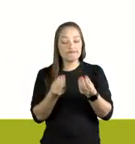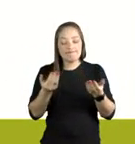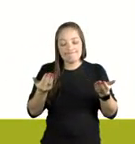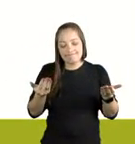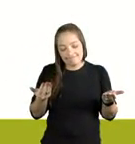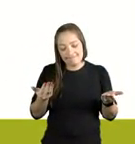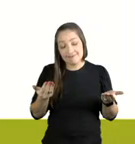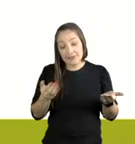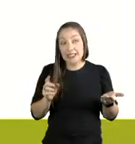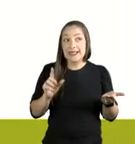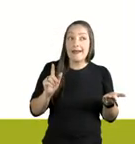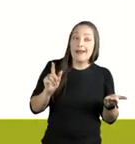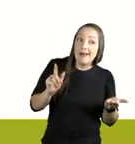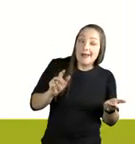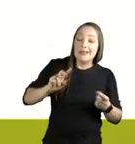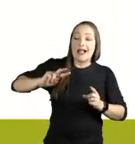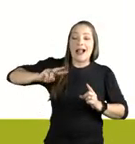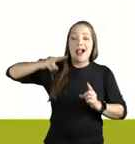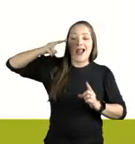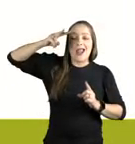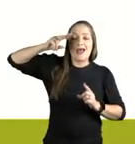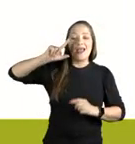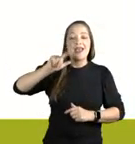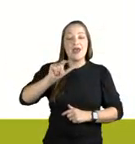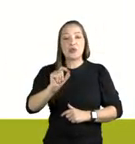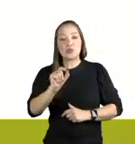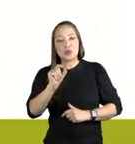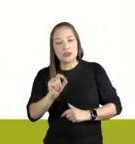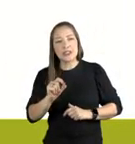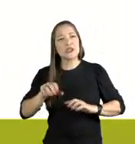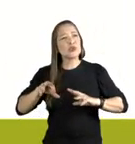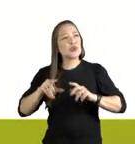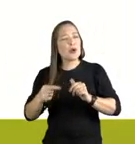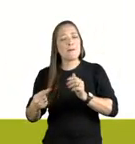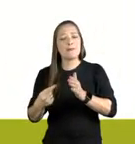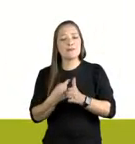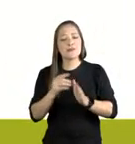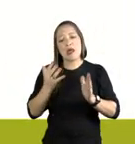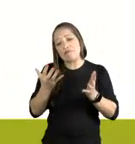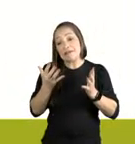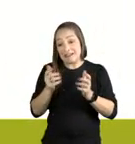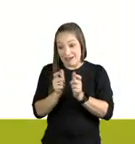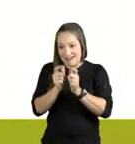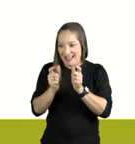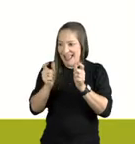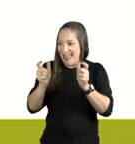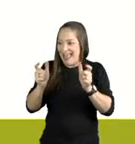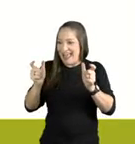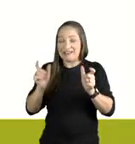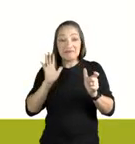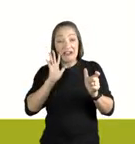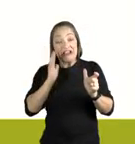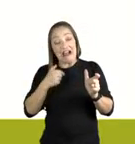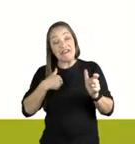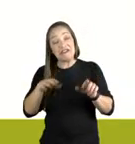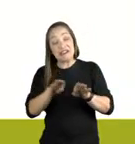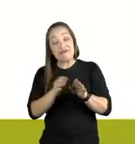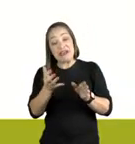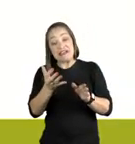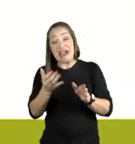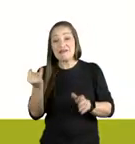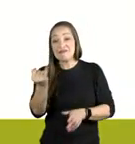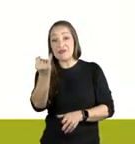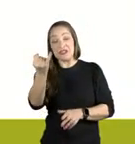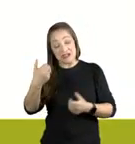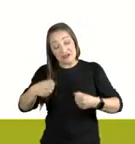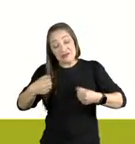todo mundo pergunta, mas eu quero aumentar minha rentabilidade. Legal, eu também quero, eu acho que é bastante importante e necessário que a gente